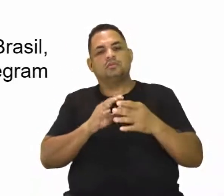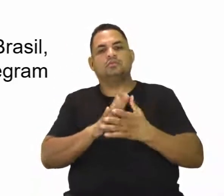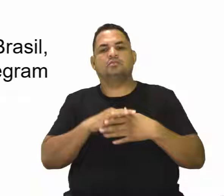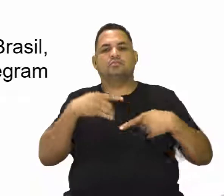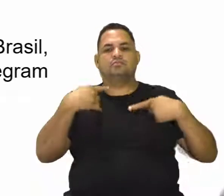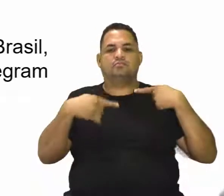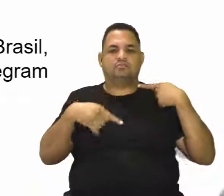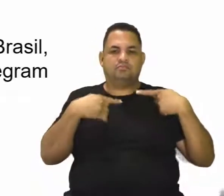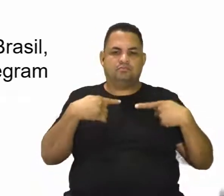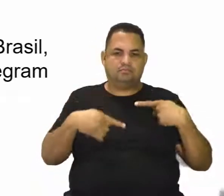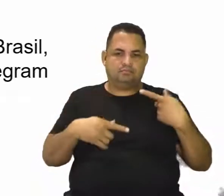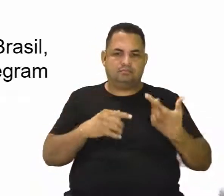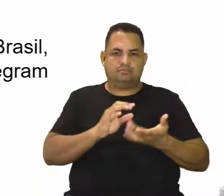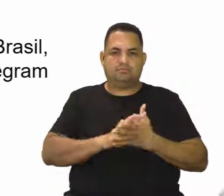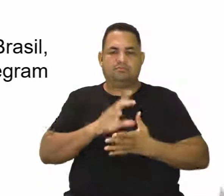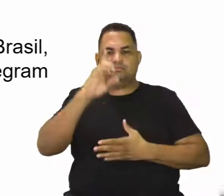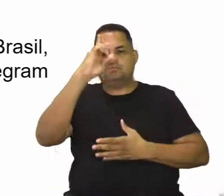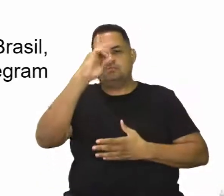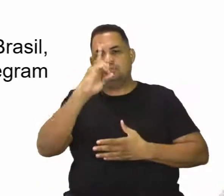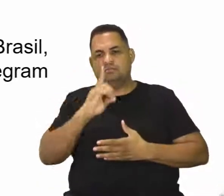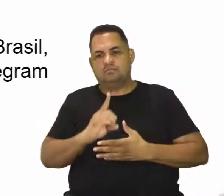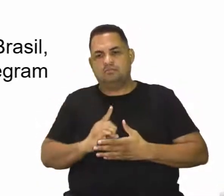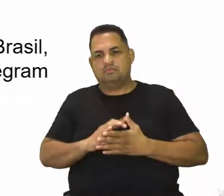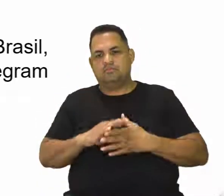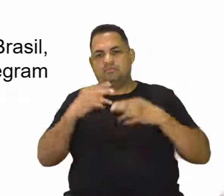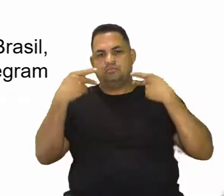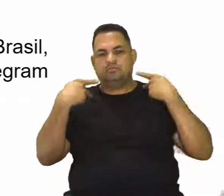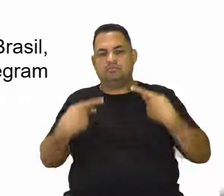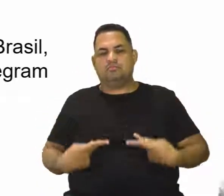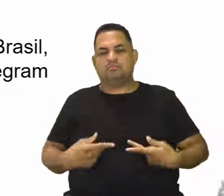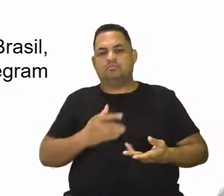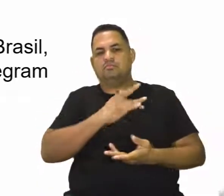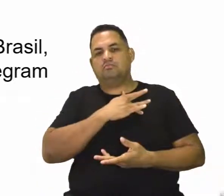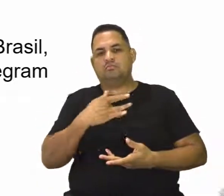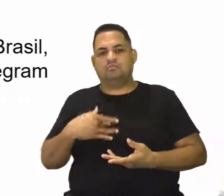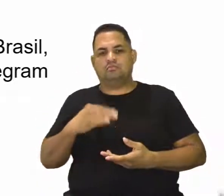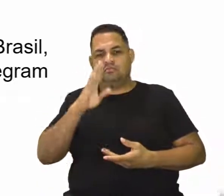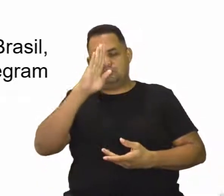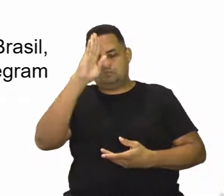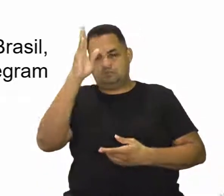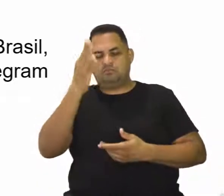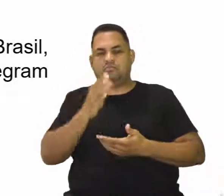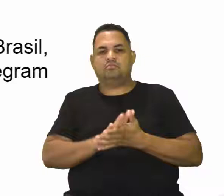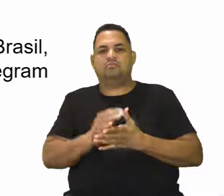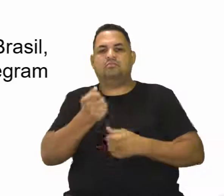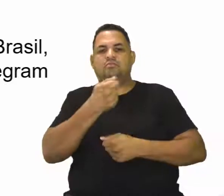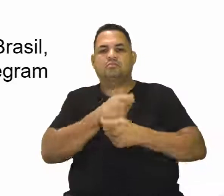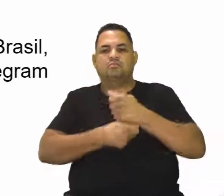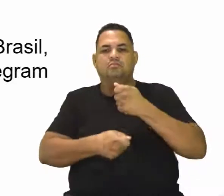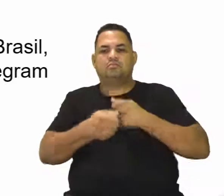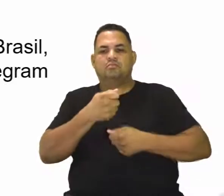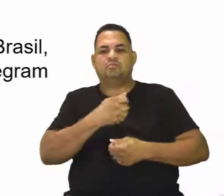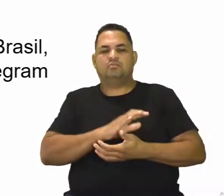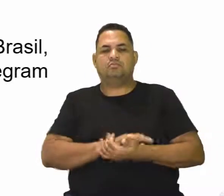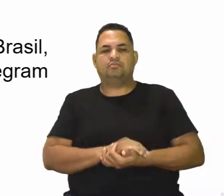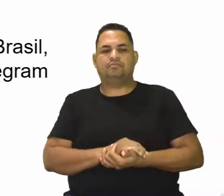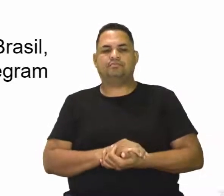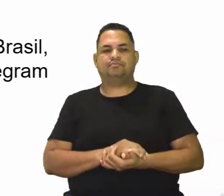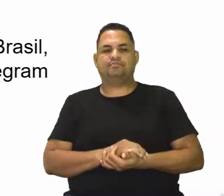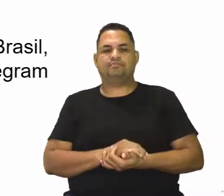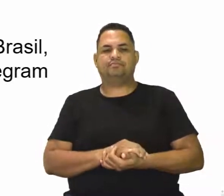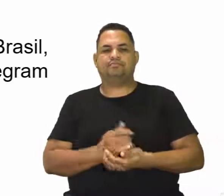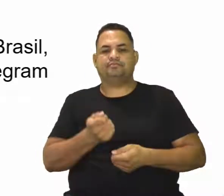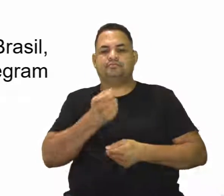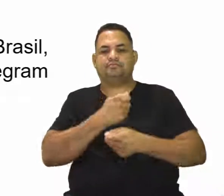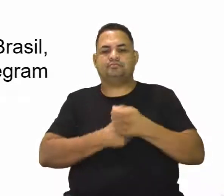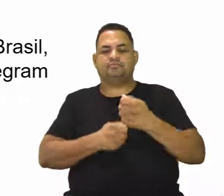a educação, para a política, para os direitos humanos, saúde e principalmente na economia. A economia